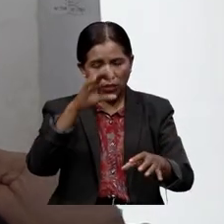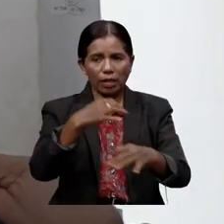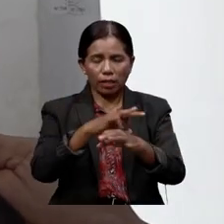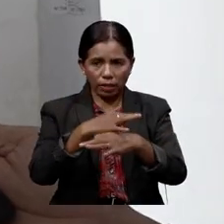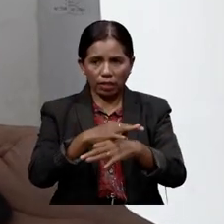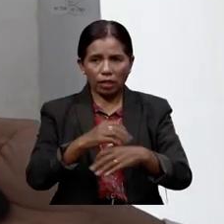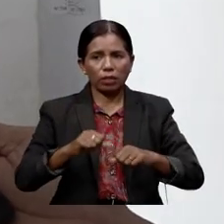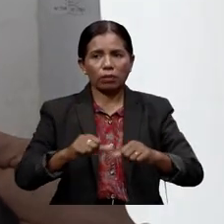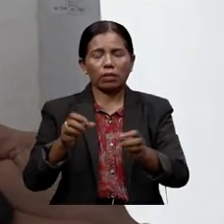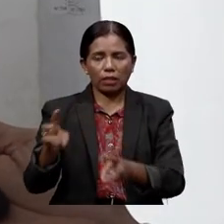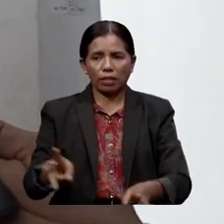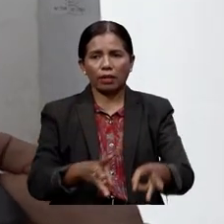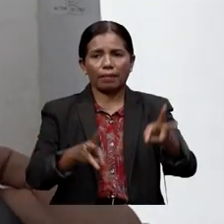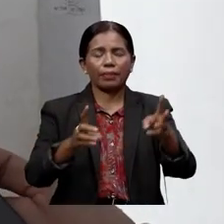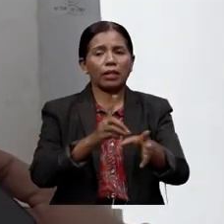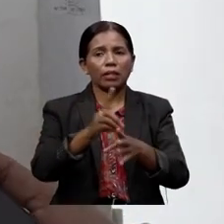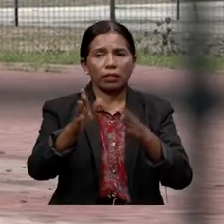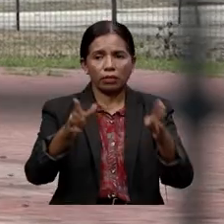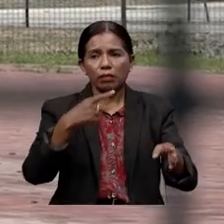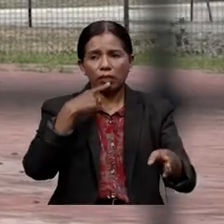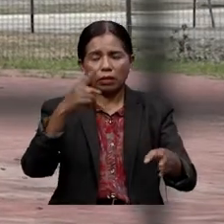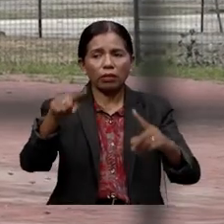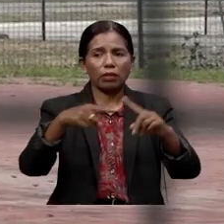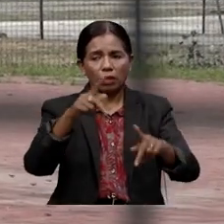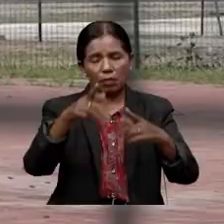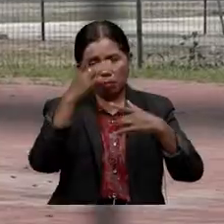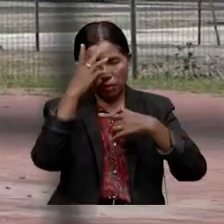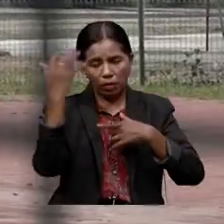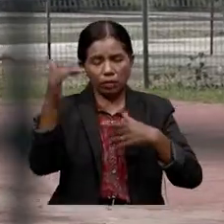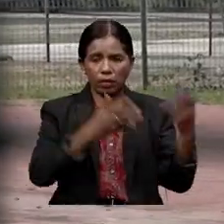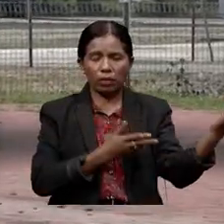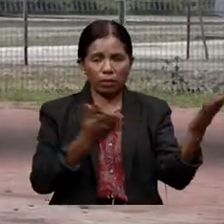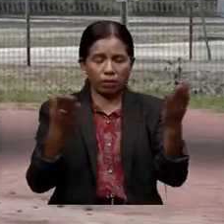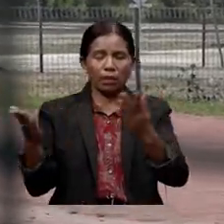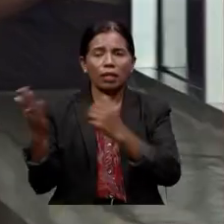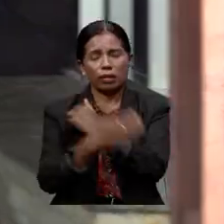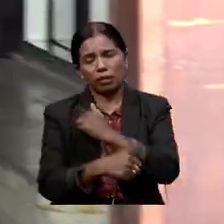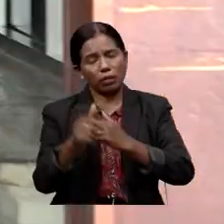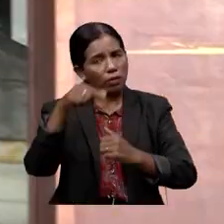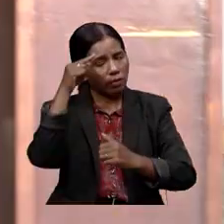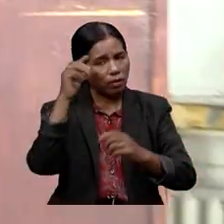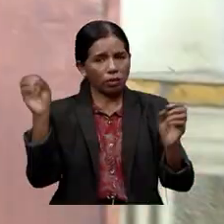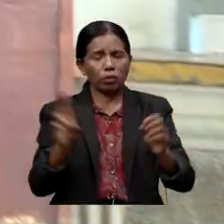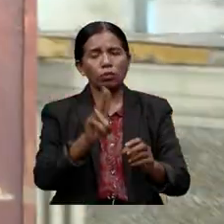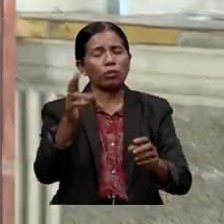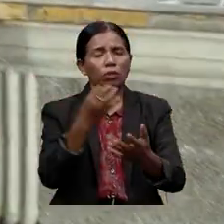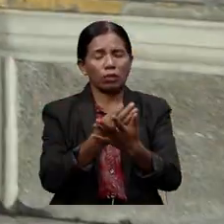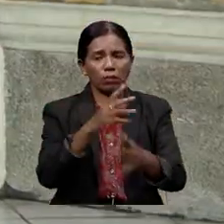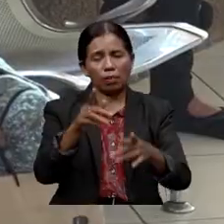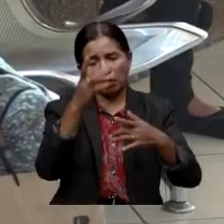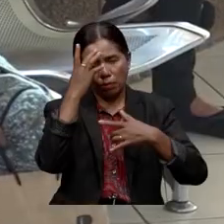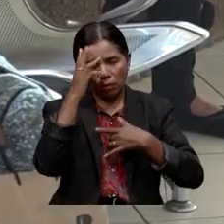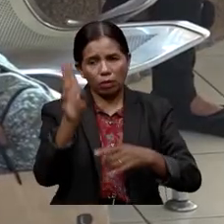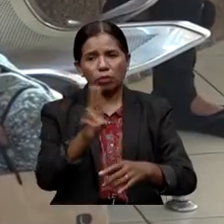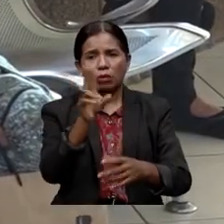para o Gostar, lá, o Tiri, né? Diretor Remo Chatutan, bem hira paciente sirané transfer para Ilior, governo lá o estete gasta ossam para paciente, mas bem